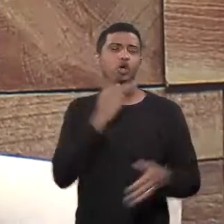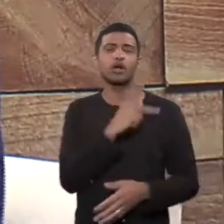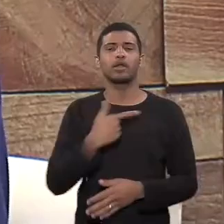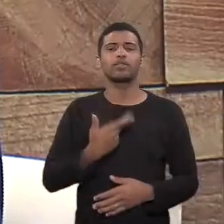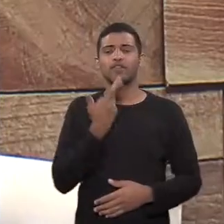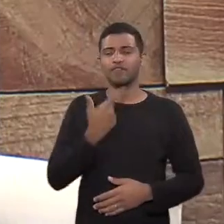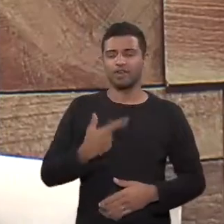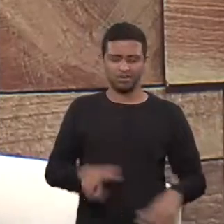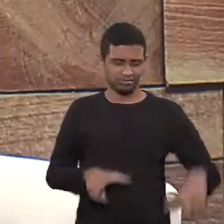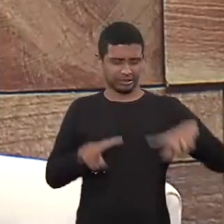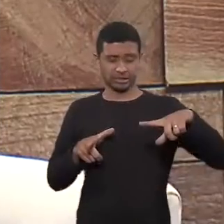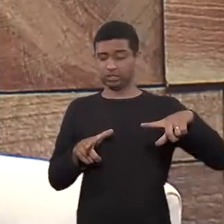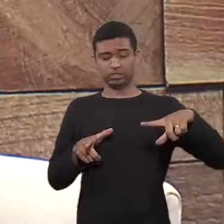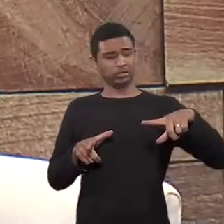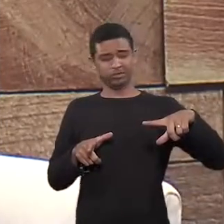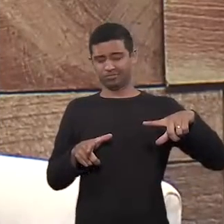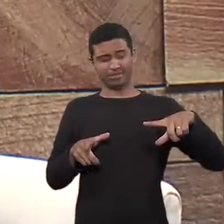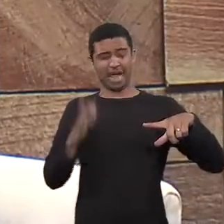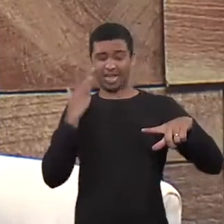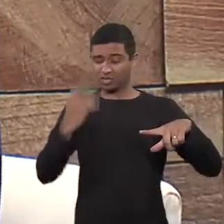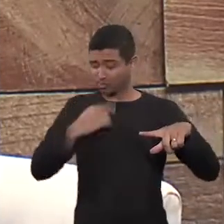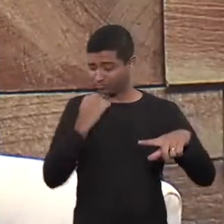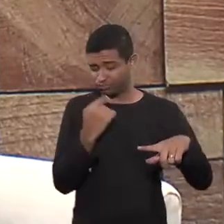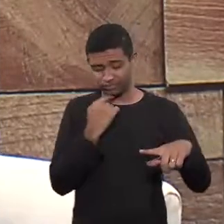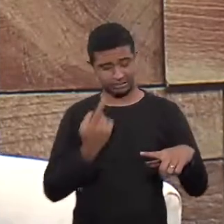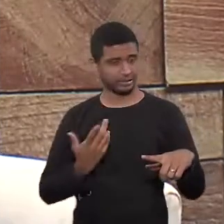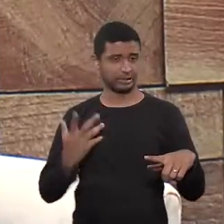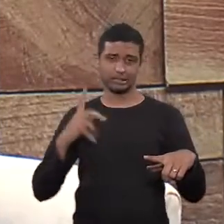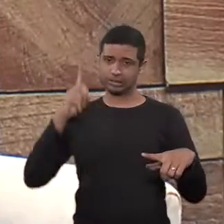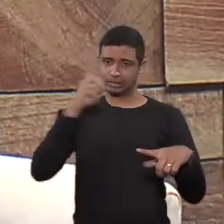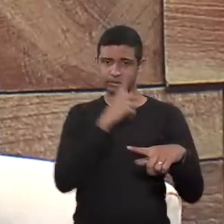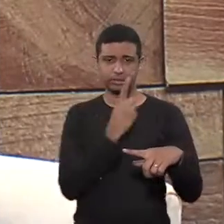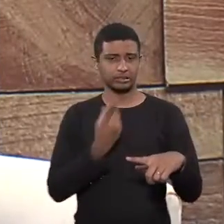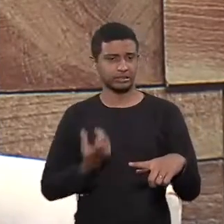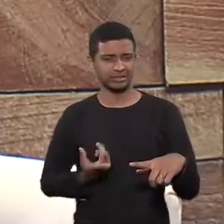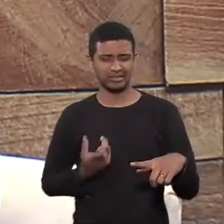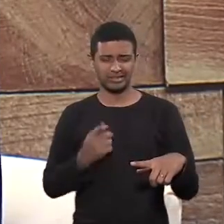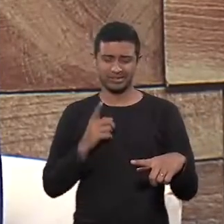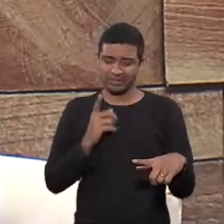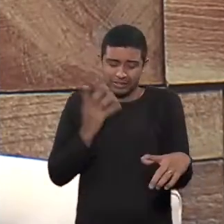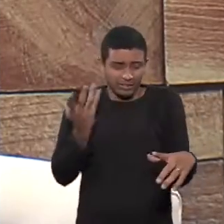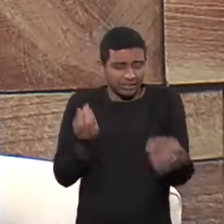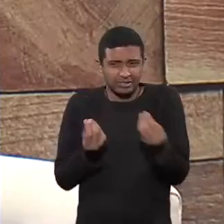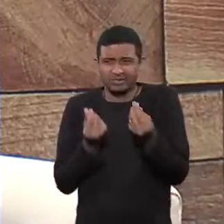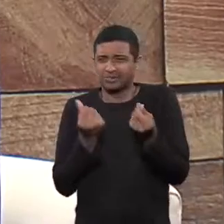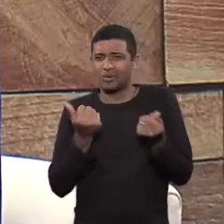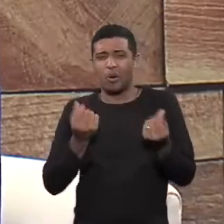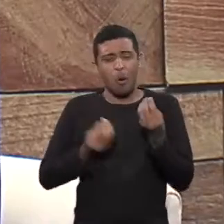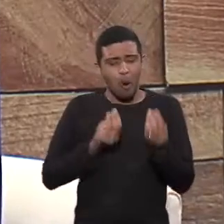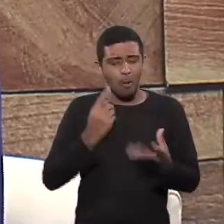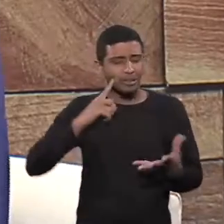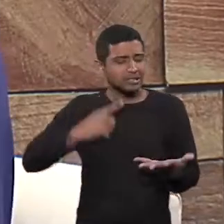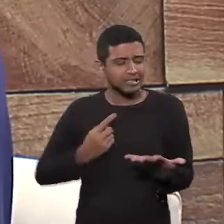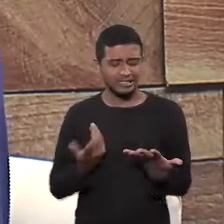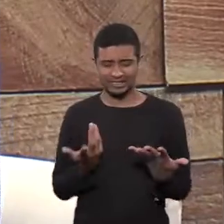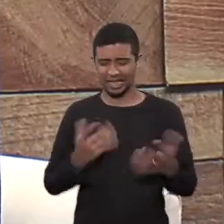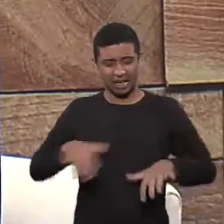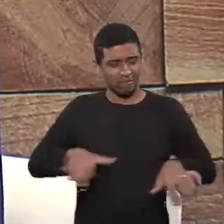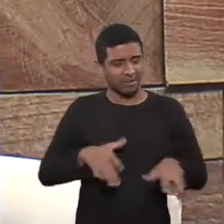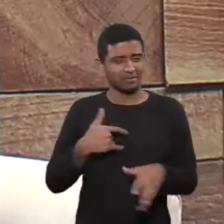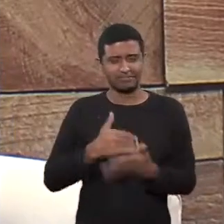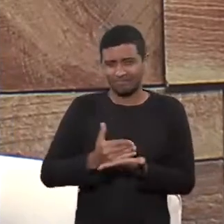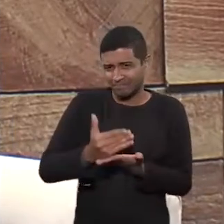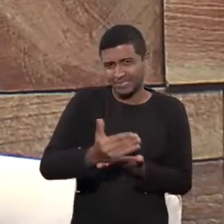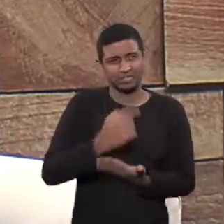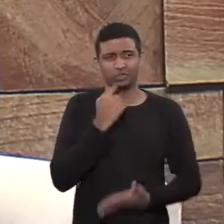já deve ter existido em algum momento da sua história. Alguma partitura que você pegou e falou, nossa, isso não vai dar para mim. Vai ser